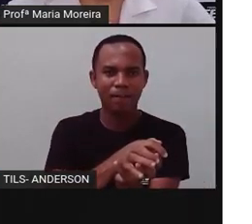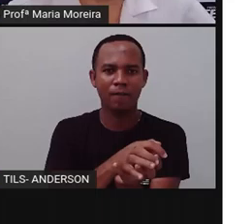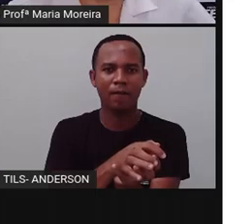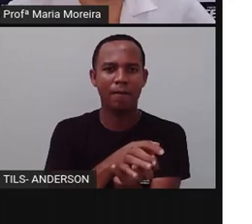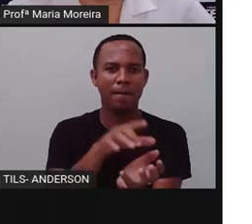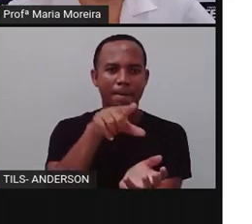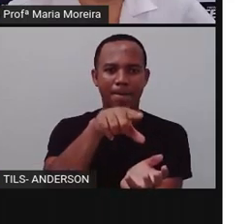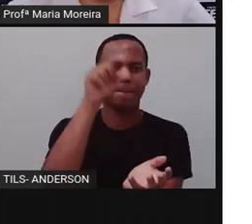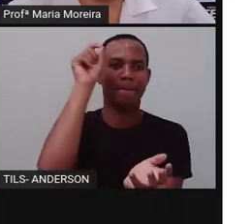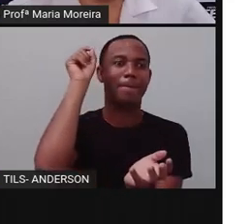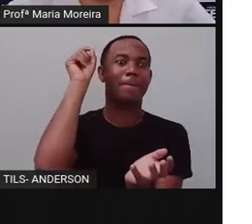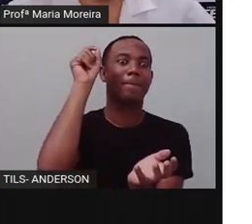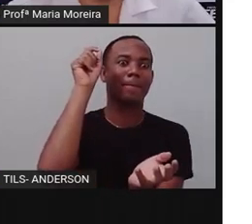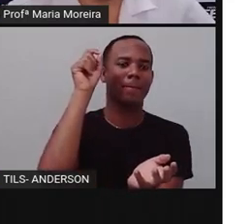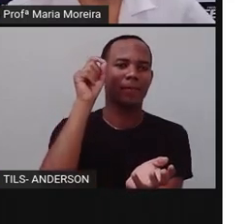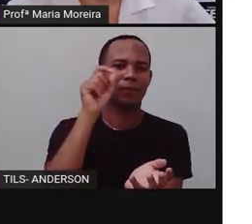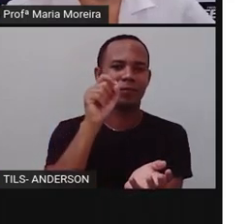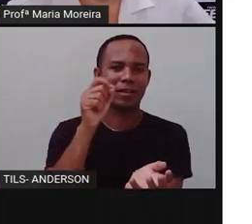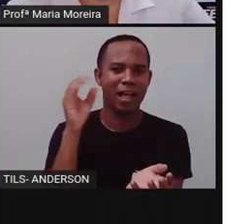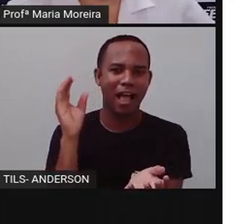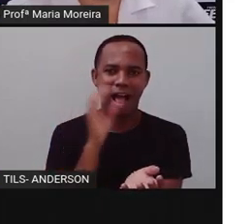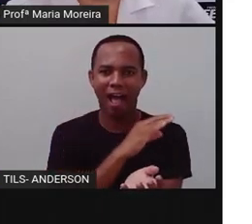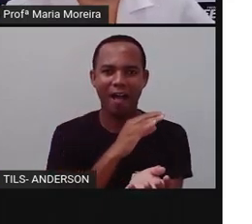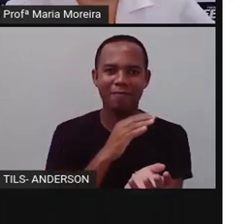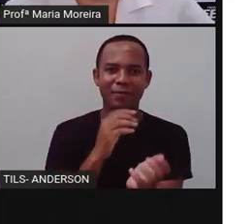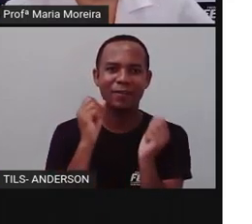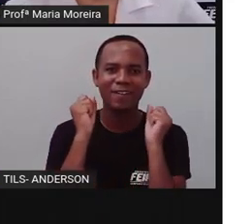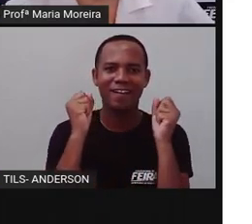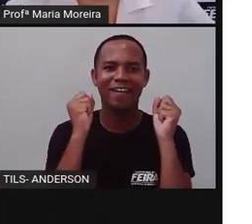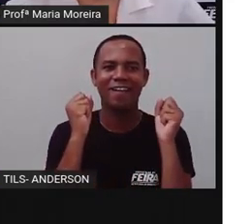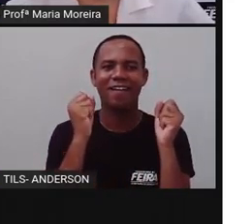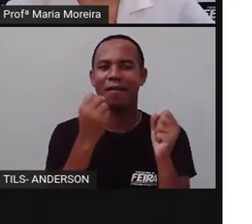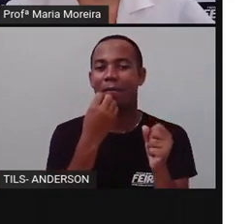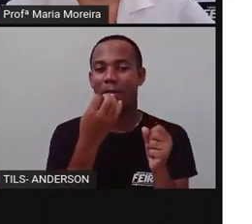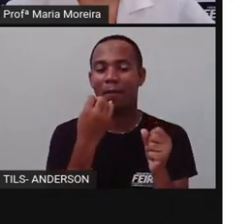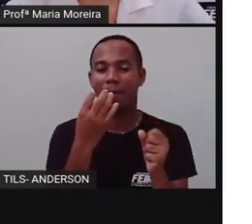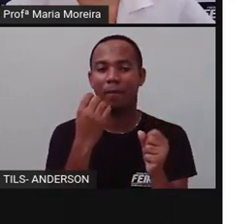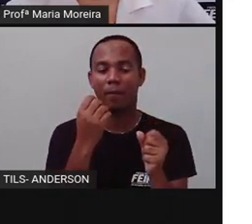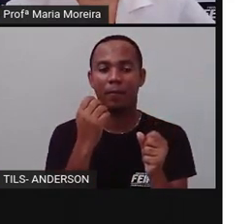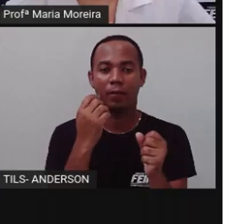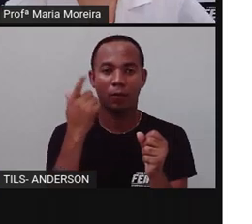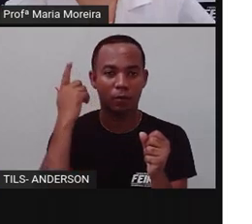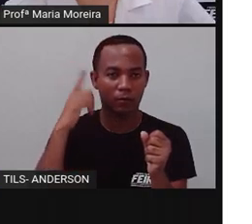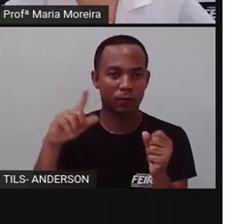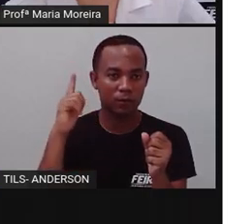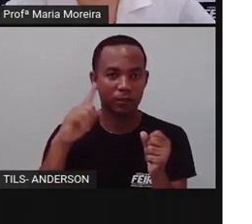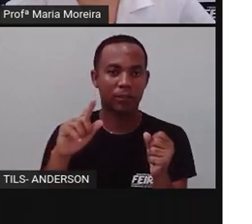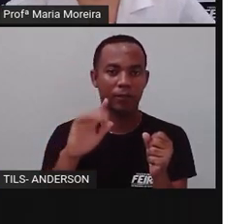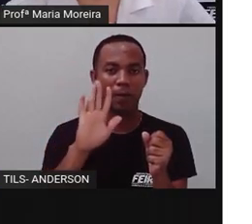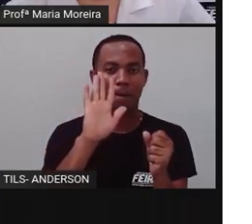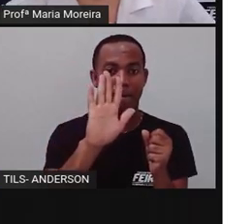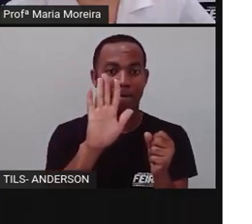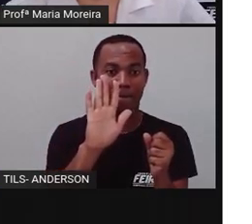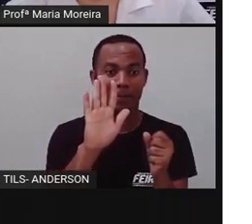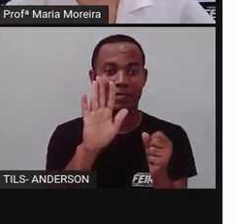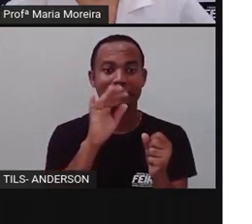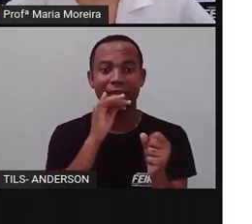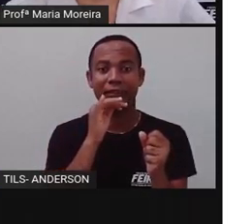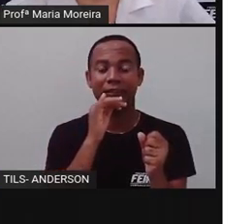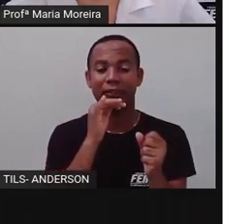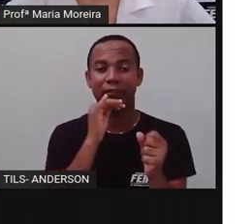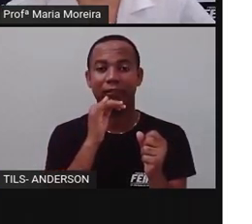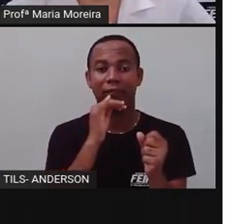em seguida. Olha só que sorte de Abdu. Né? Mas em vez de levar a presa